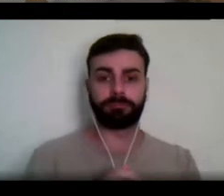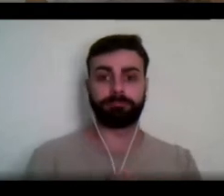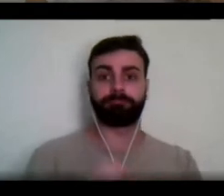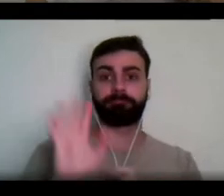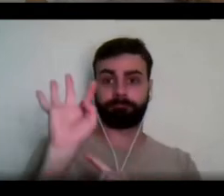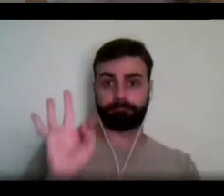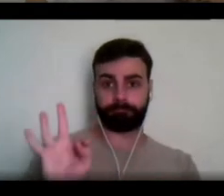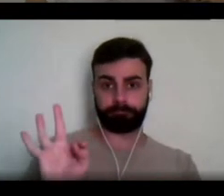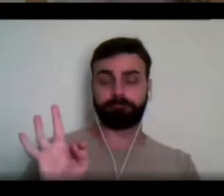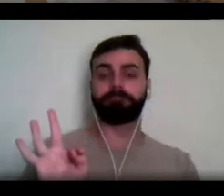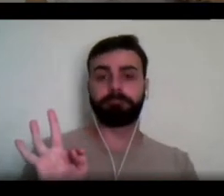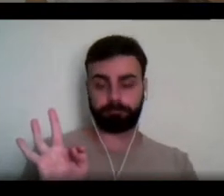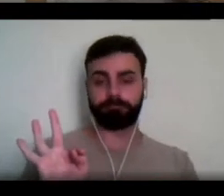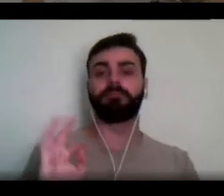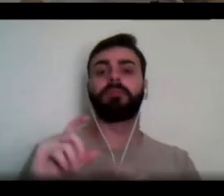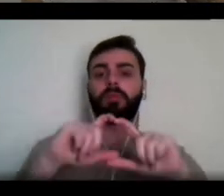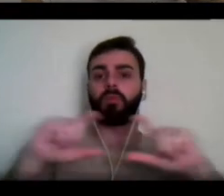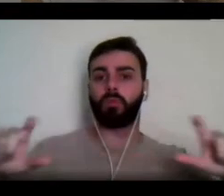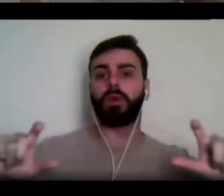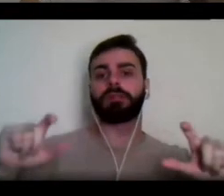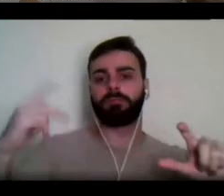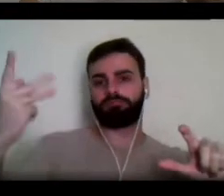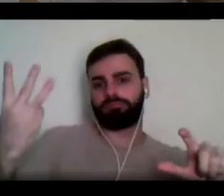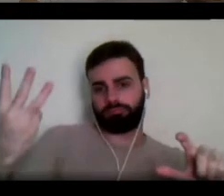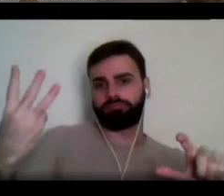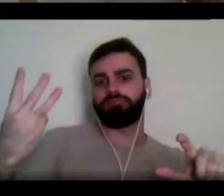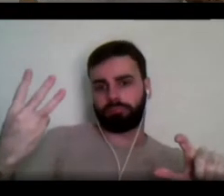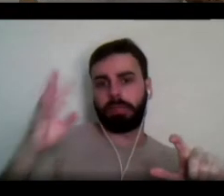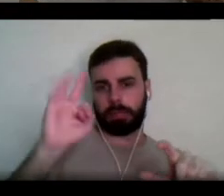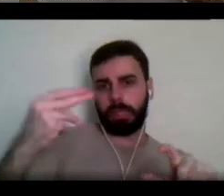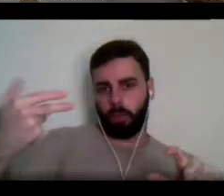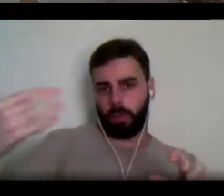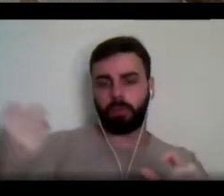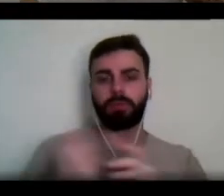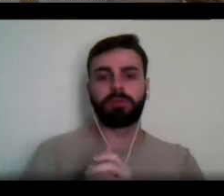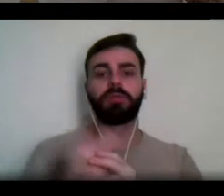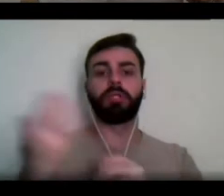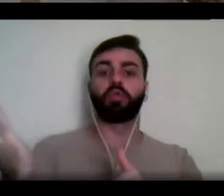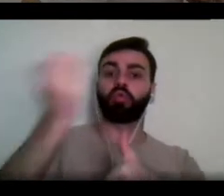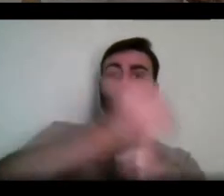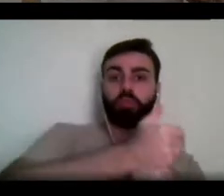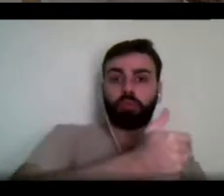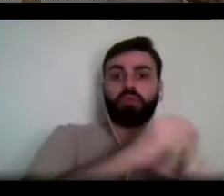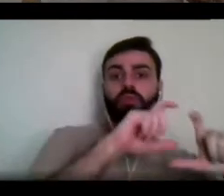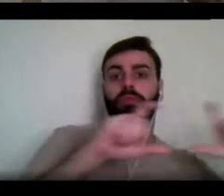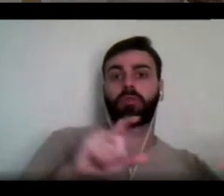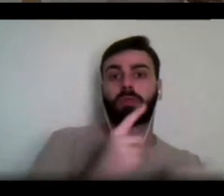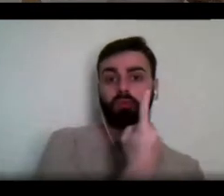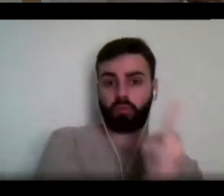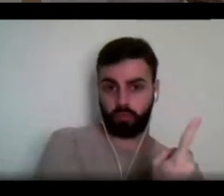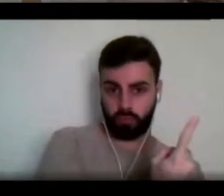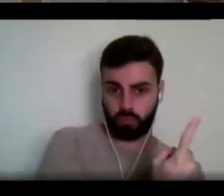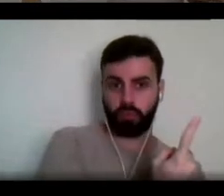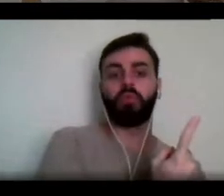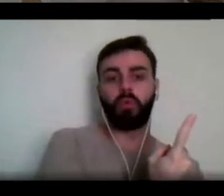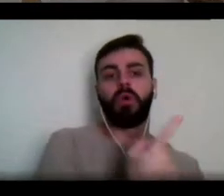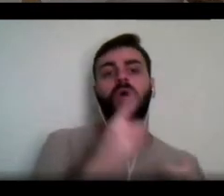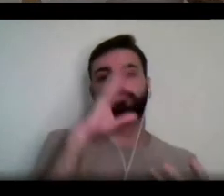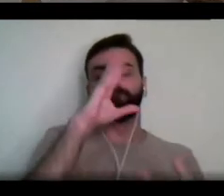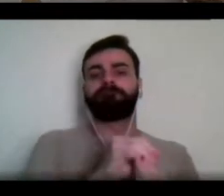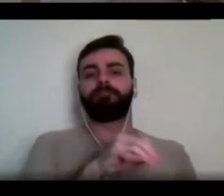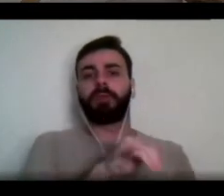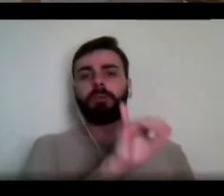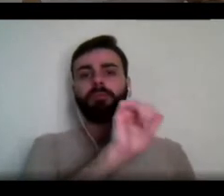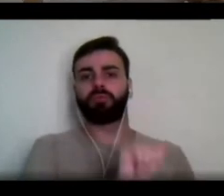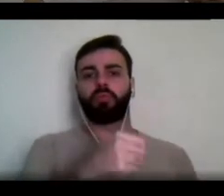pega a equação 3, que é o tempo T, coloca na equação 1, que é de YA, e faz YA igual a 0. Aí, quando